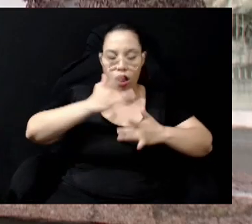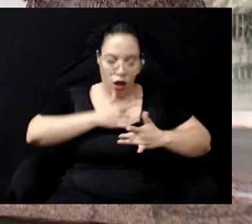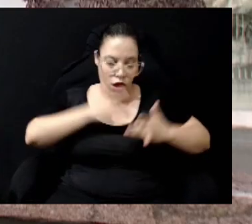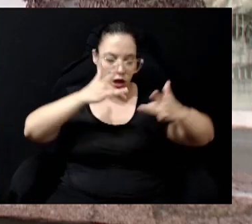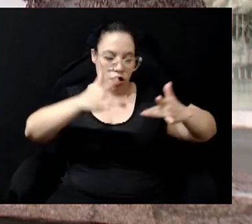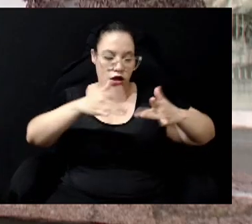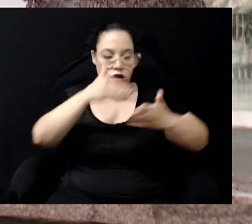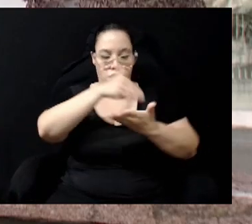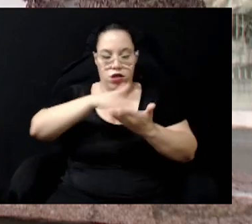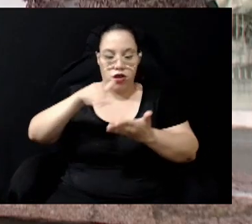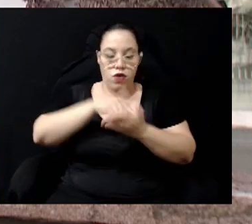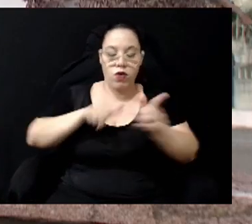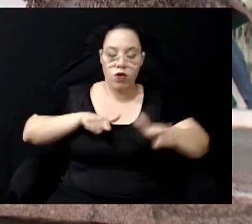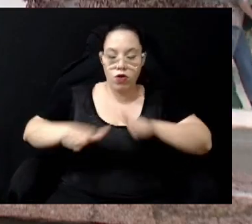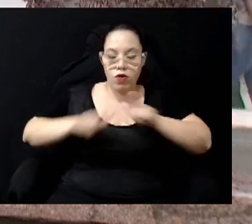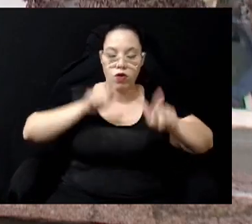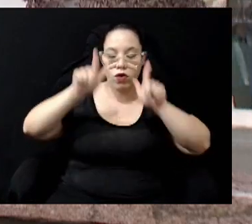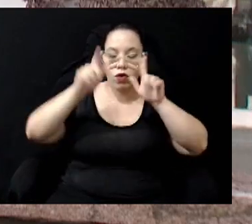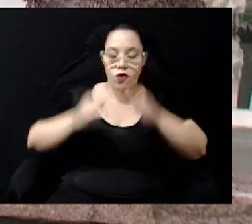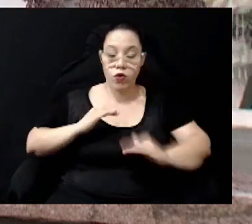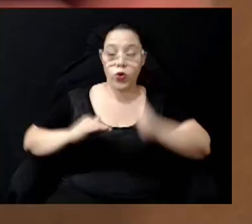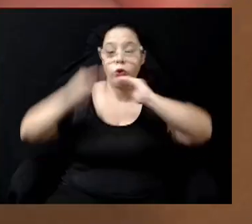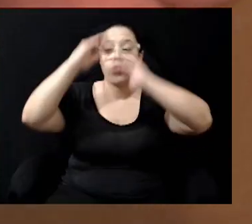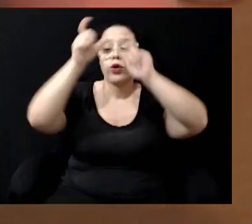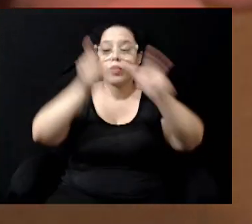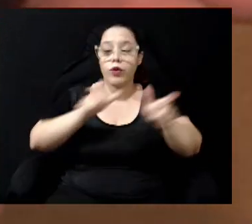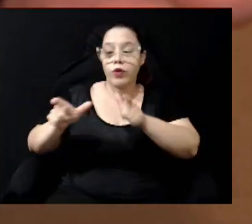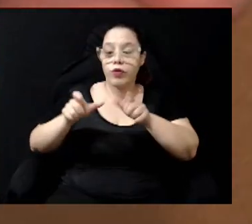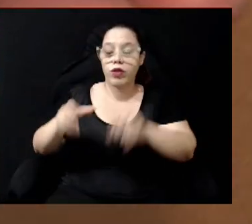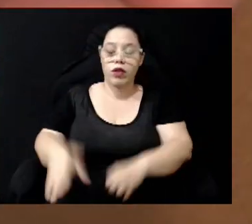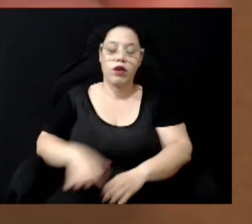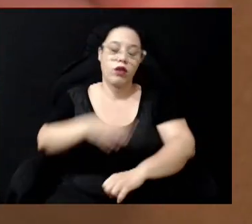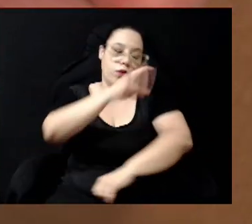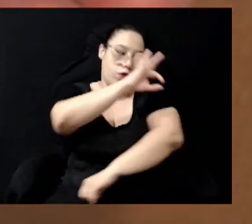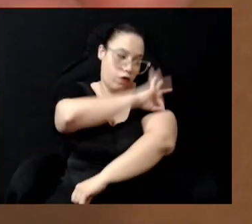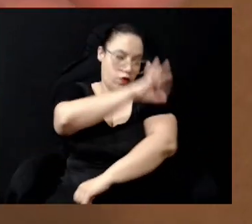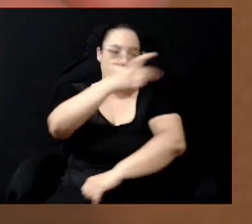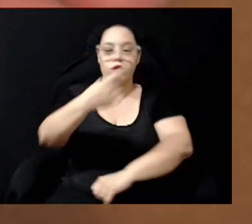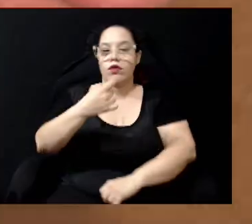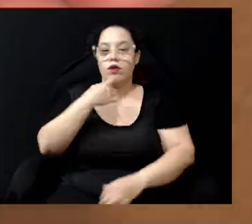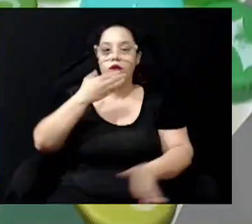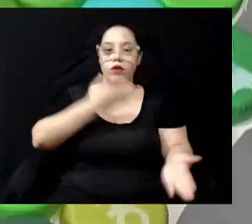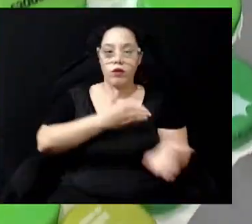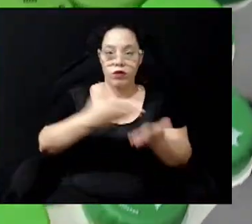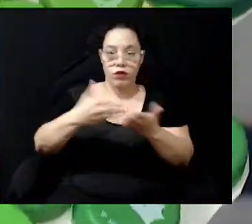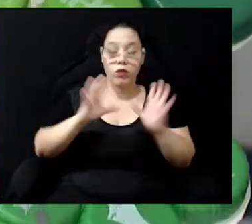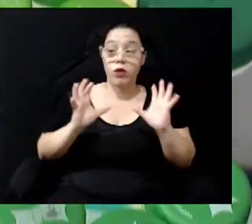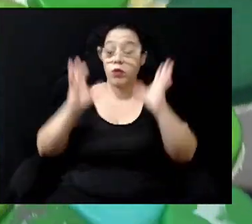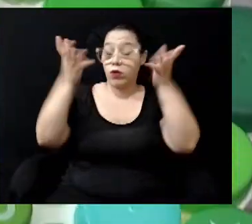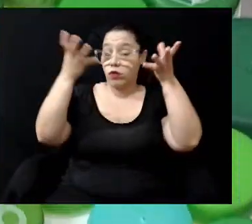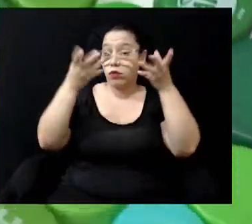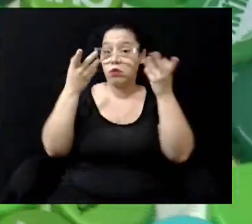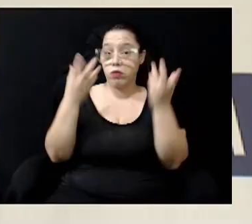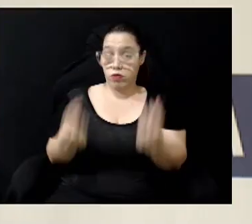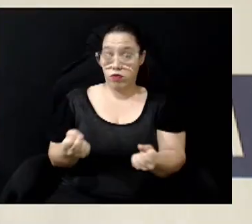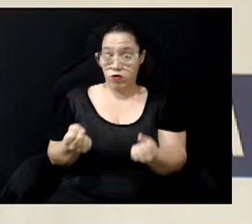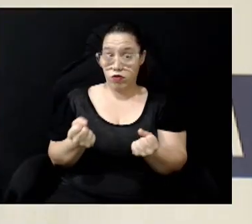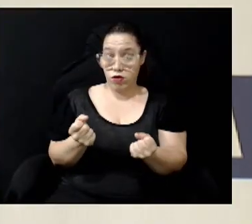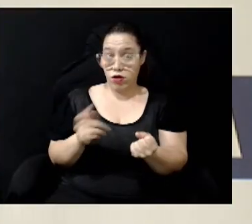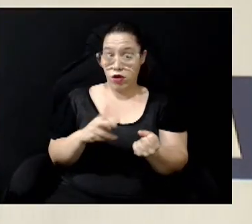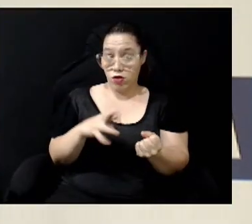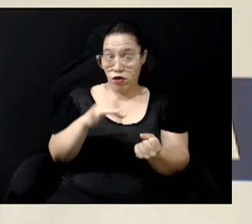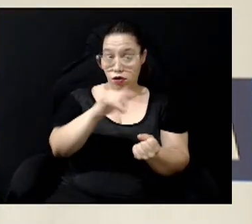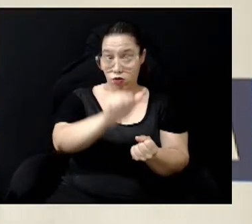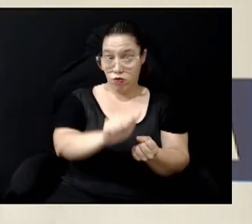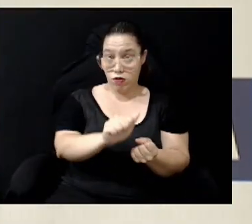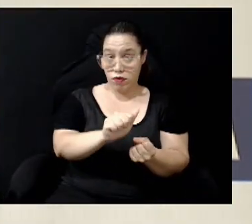Gestão e Desenvolvimento de Pessoas da Prefeitura de Campinas está realizando uma campanha para a arrecadação de tampinhas de plástico em prol